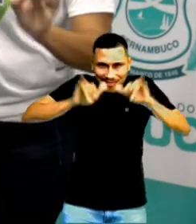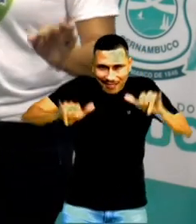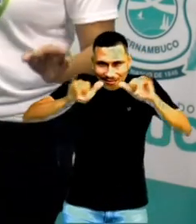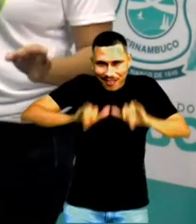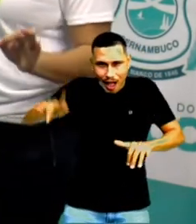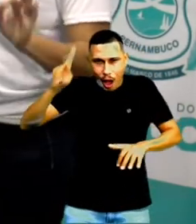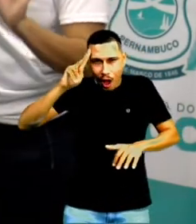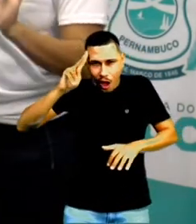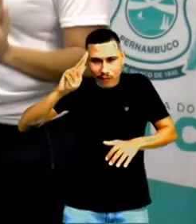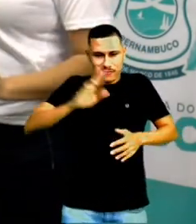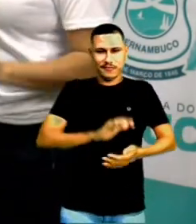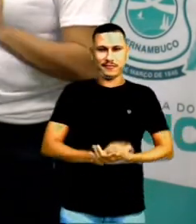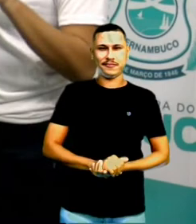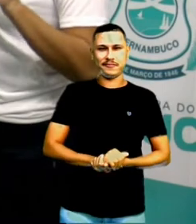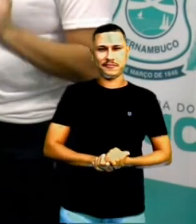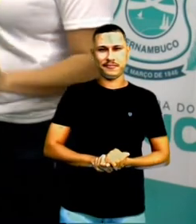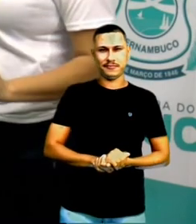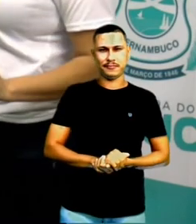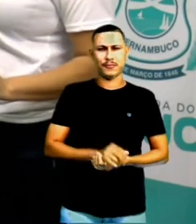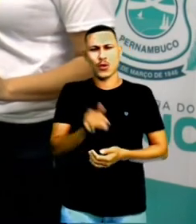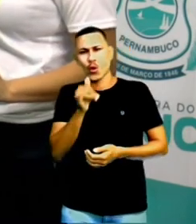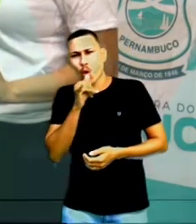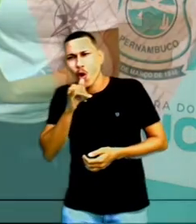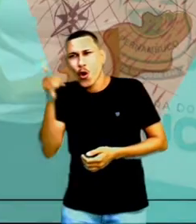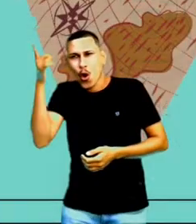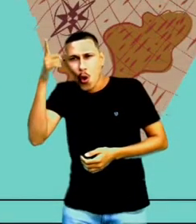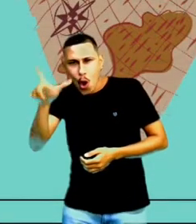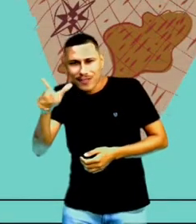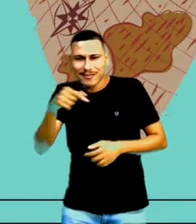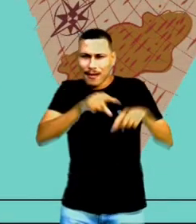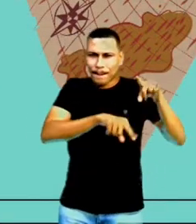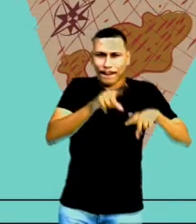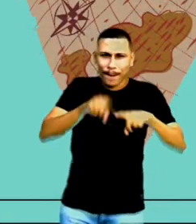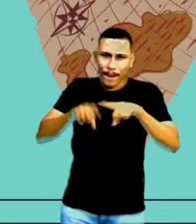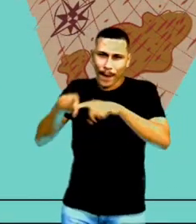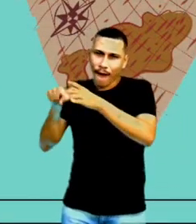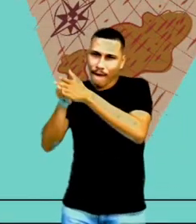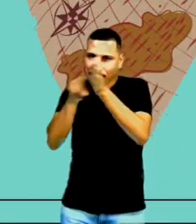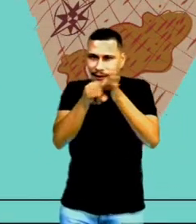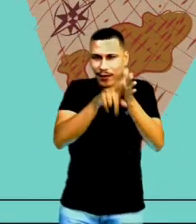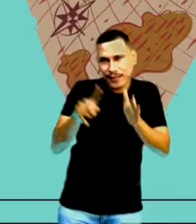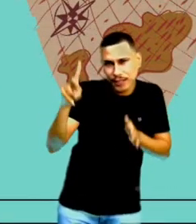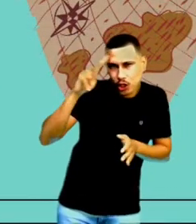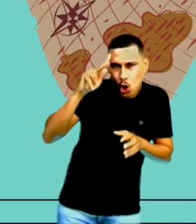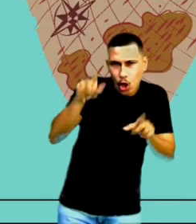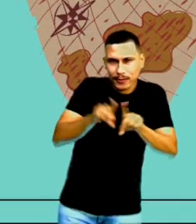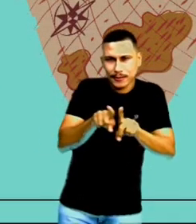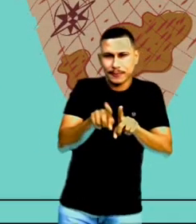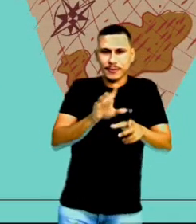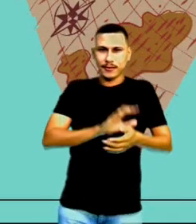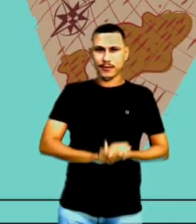Vamos conhecer mais uma fonte, a fonte